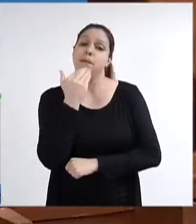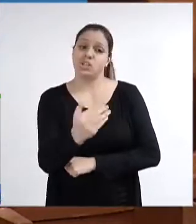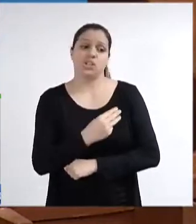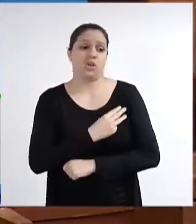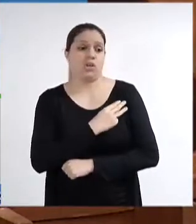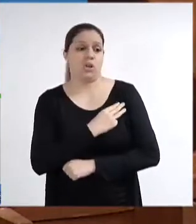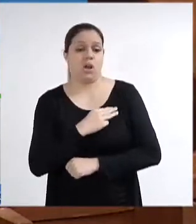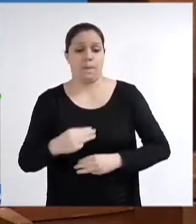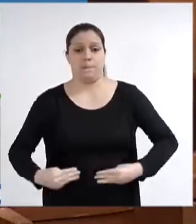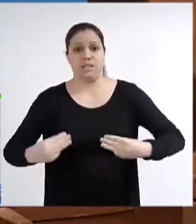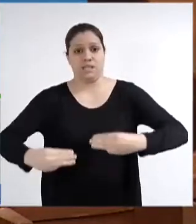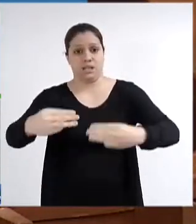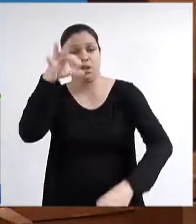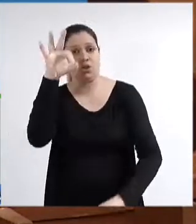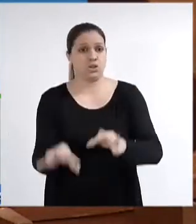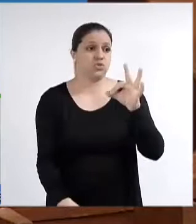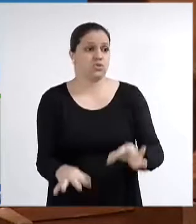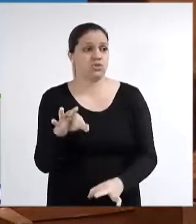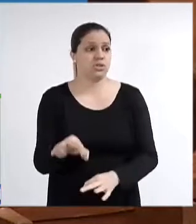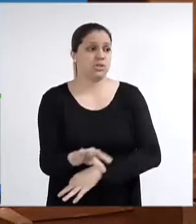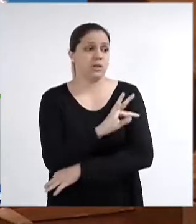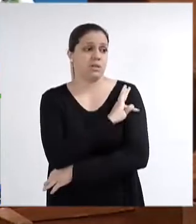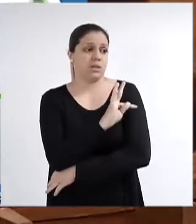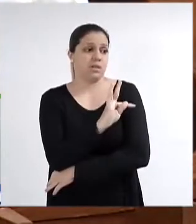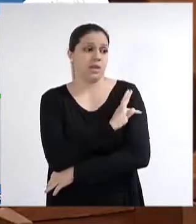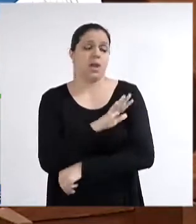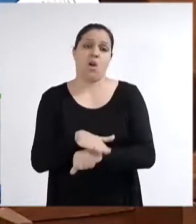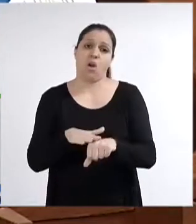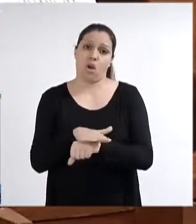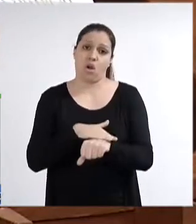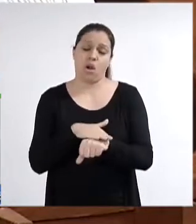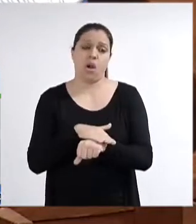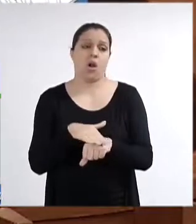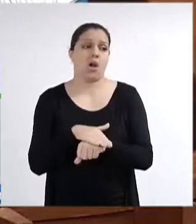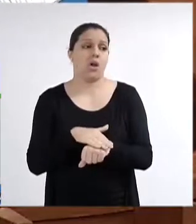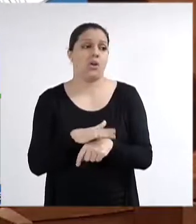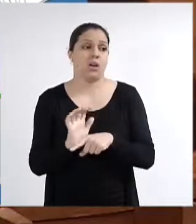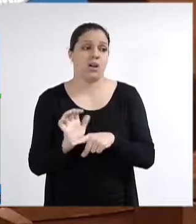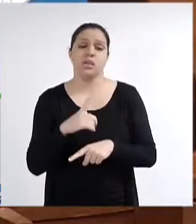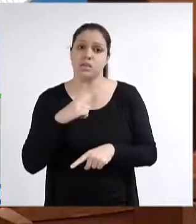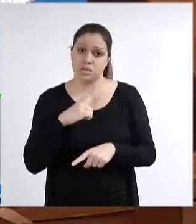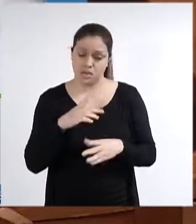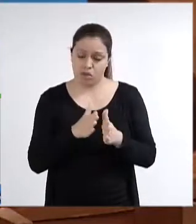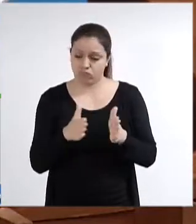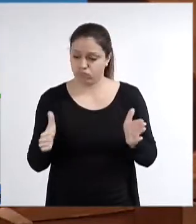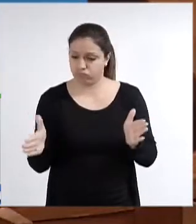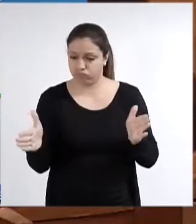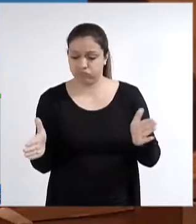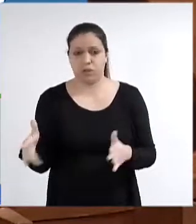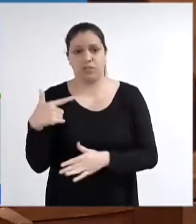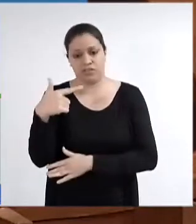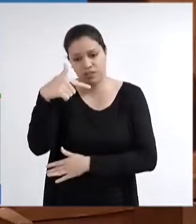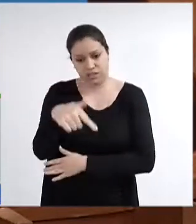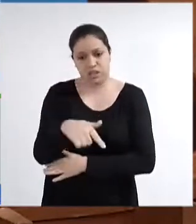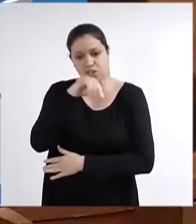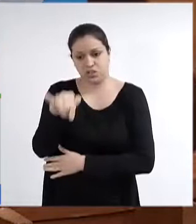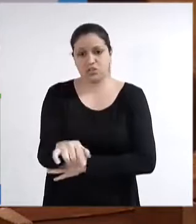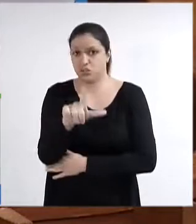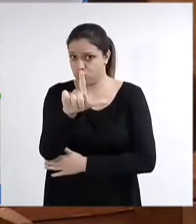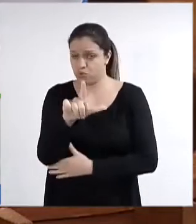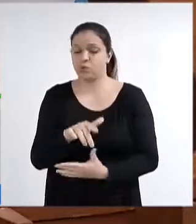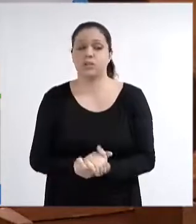a designação de técnicos para dialogar para o Estado. Isso tem data, tem prazo de validade. 27 de julho.